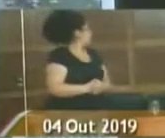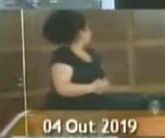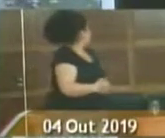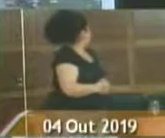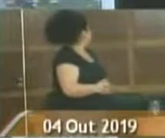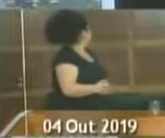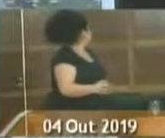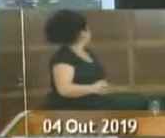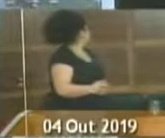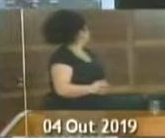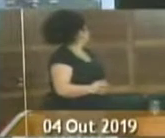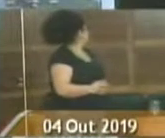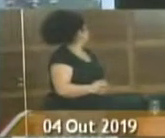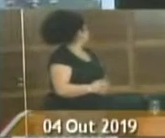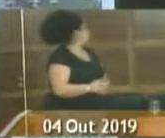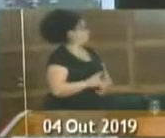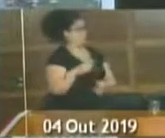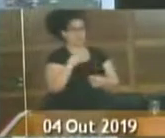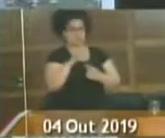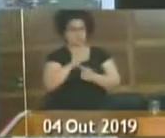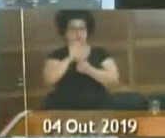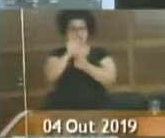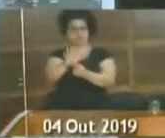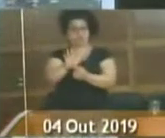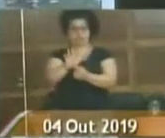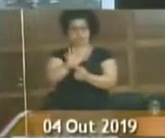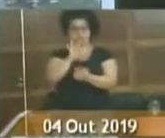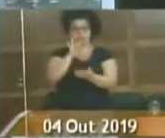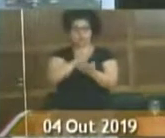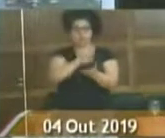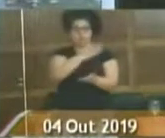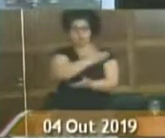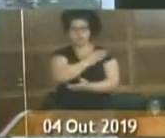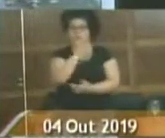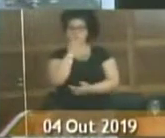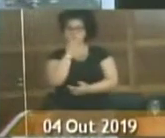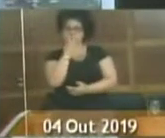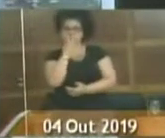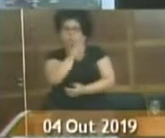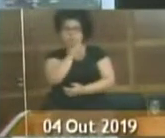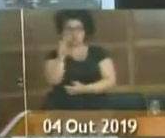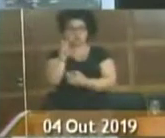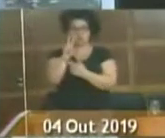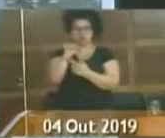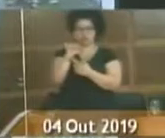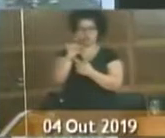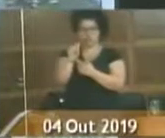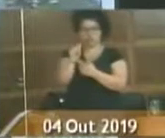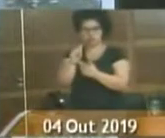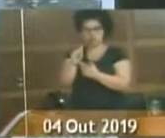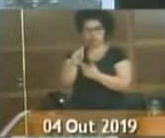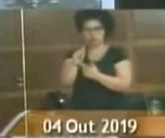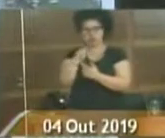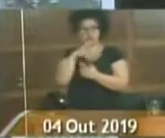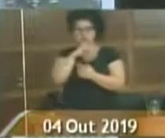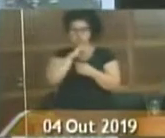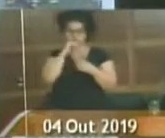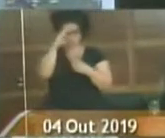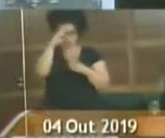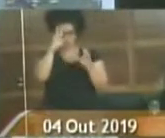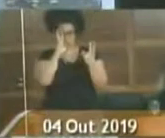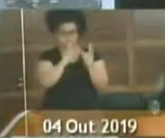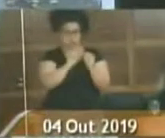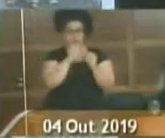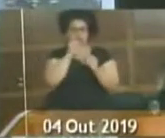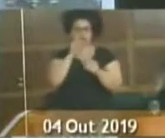E aí, para finalizar, a gente tem as imagens da vida, essa cachorrinha. Vocês conseguem ver? Que eu vou contar a historinha dela rapidinho para vocês. Dá